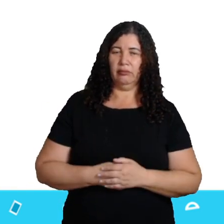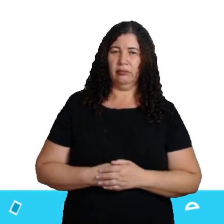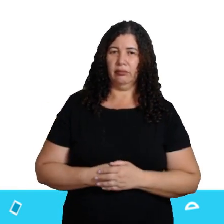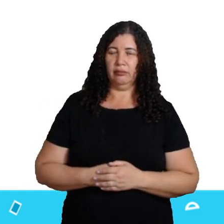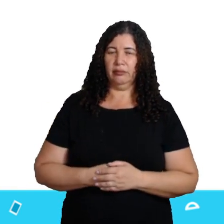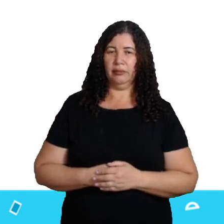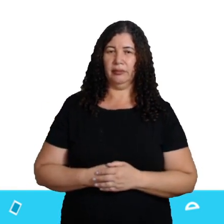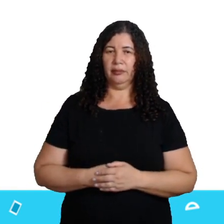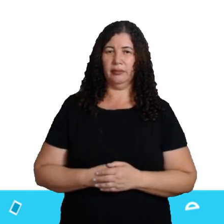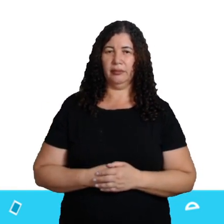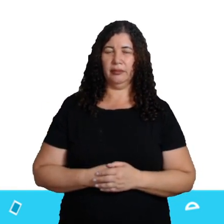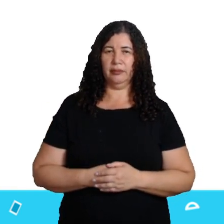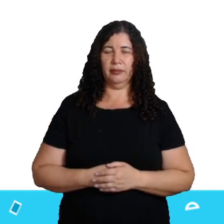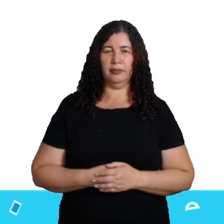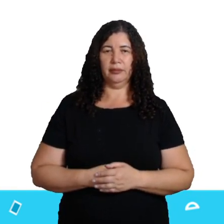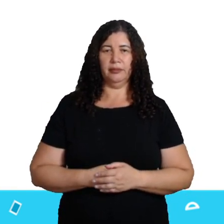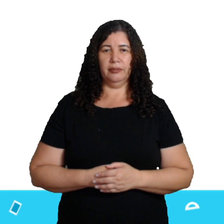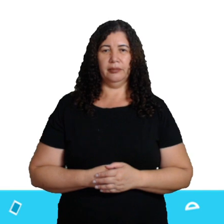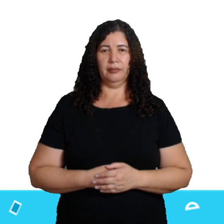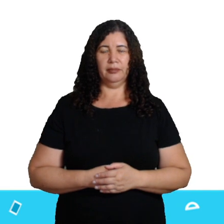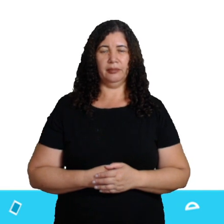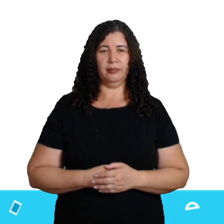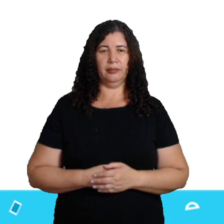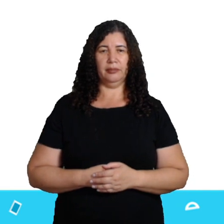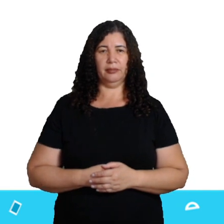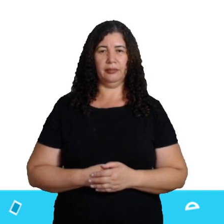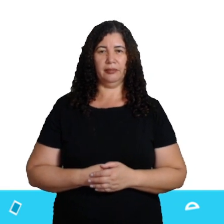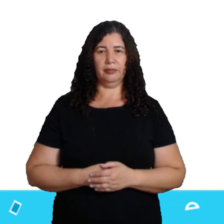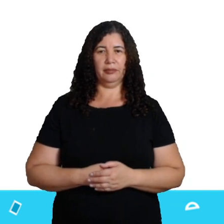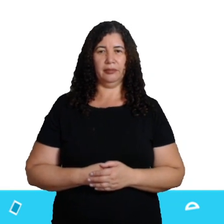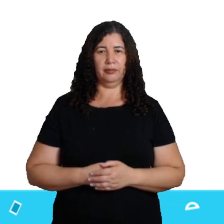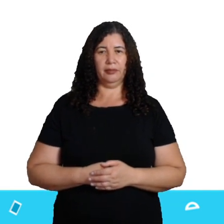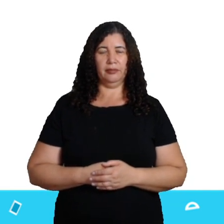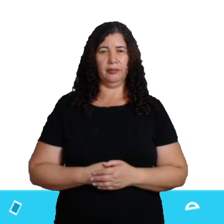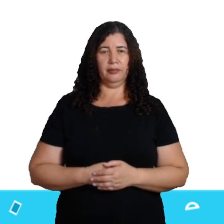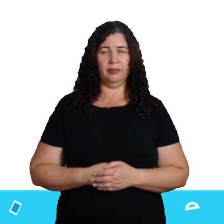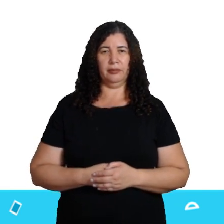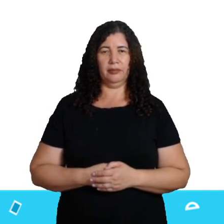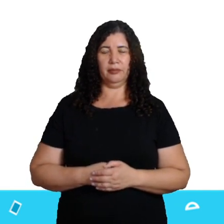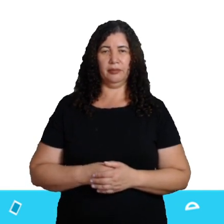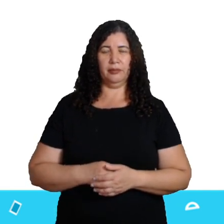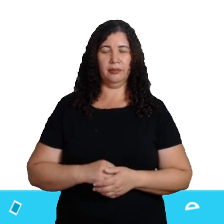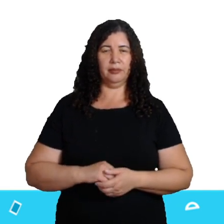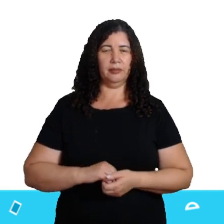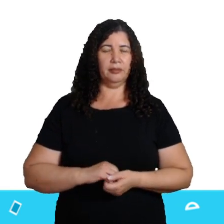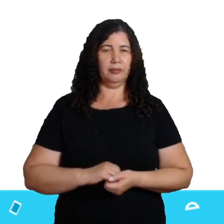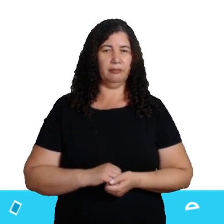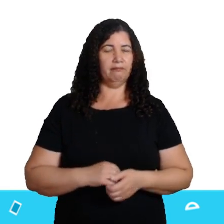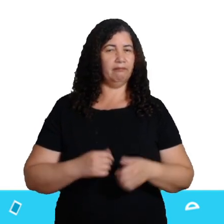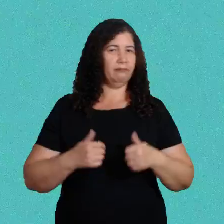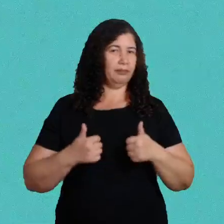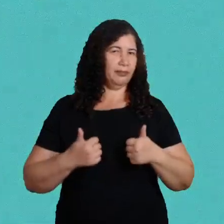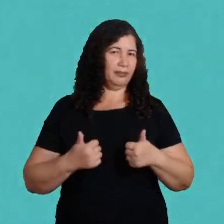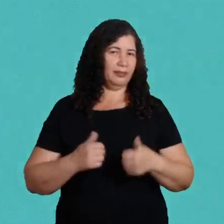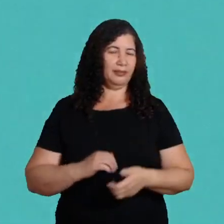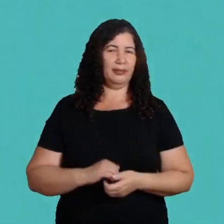de bola, elemento de retomada de itens já citados do texto. Certinho?